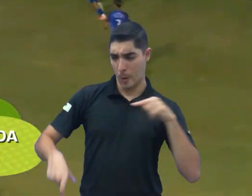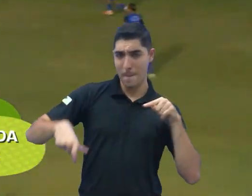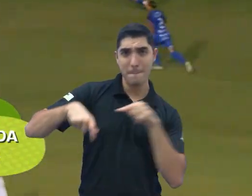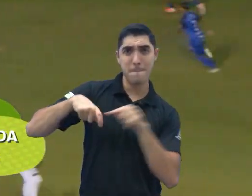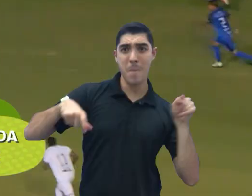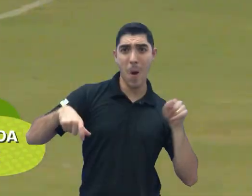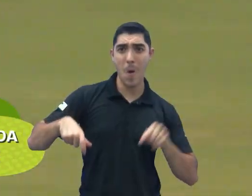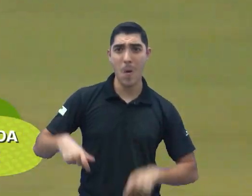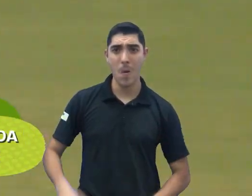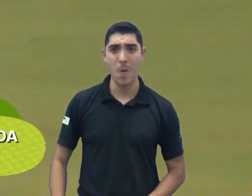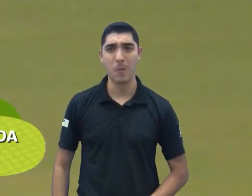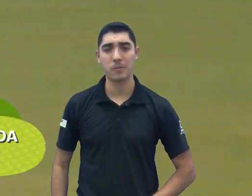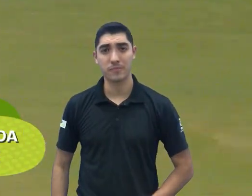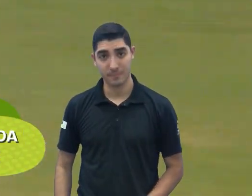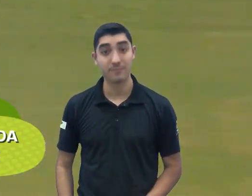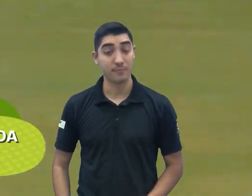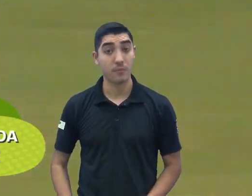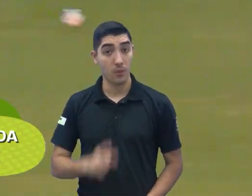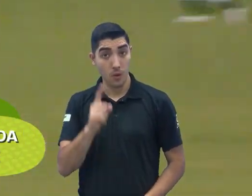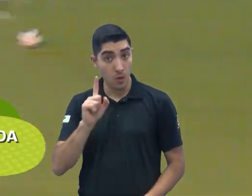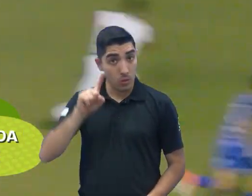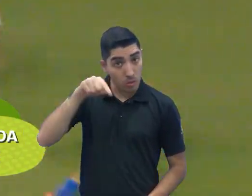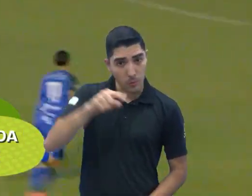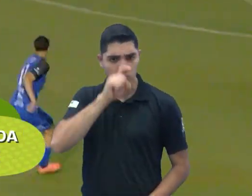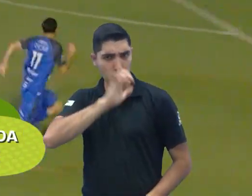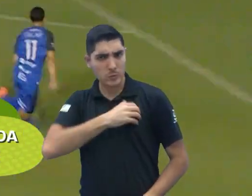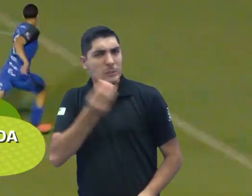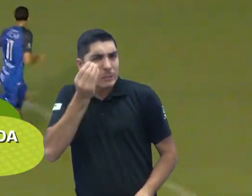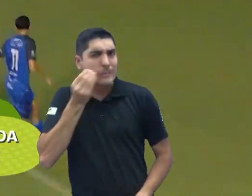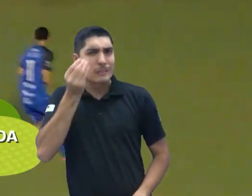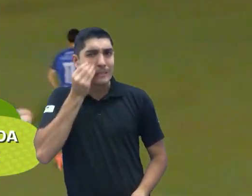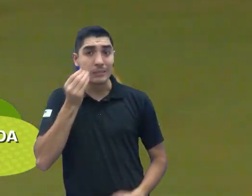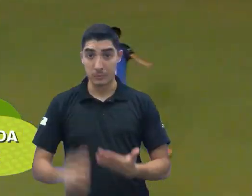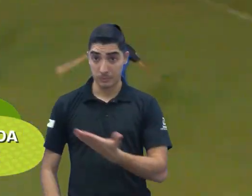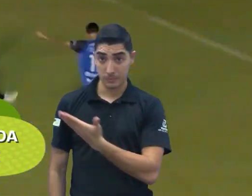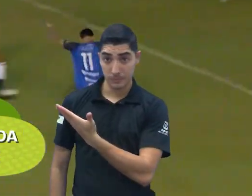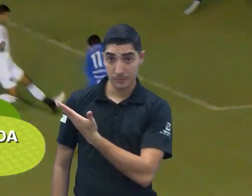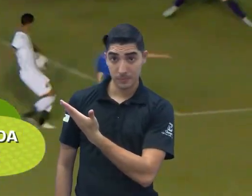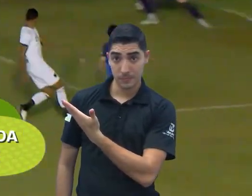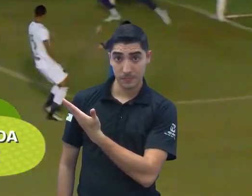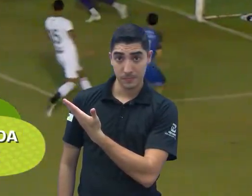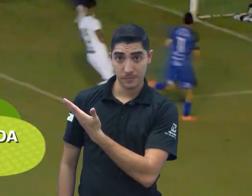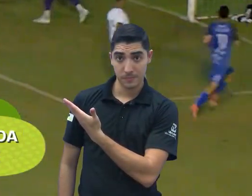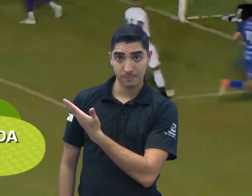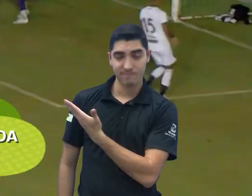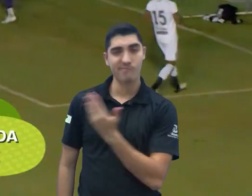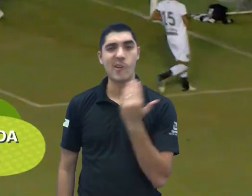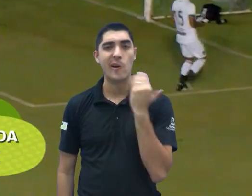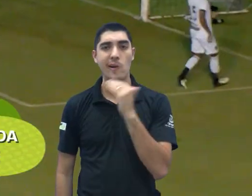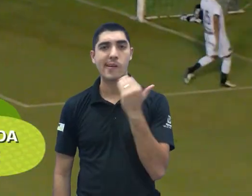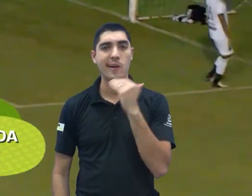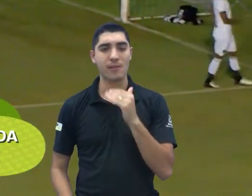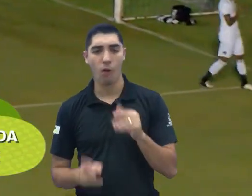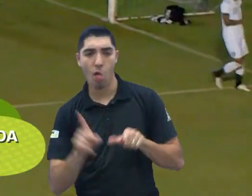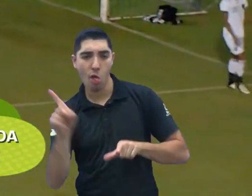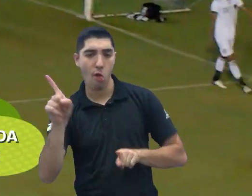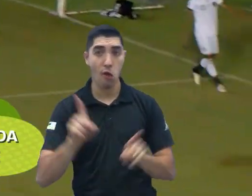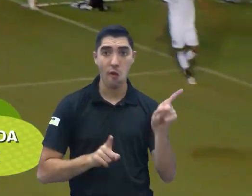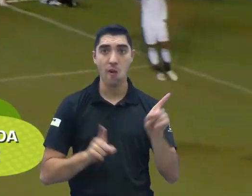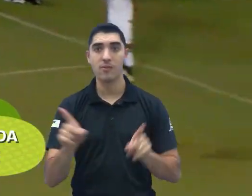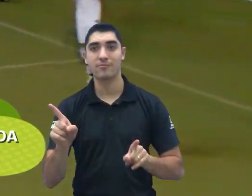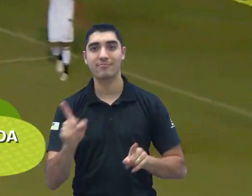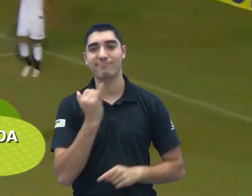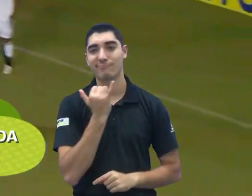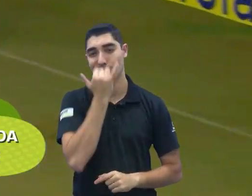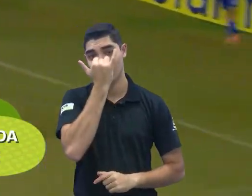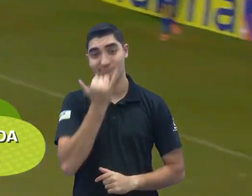trave. Esquerda continuou tentando pela Águia, mas a pontaria estava longe de lembrar aquela do